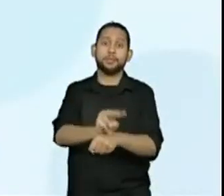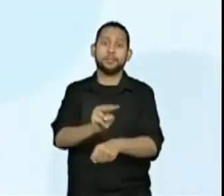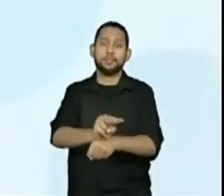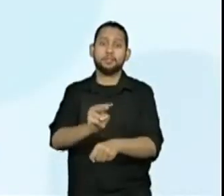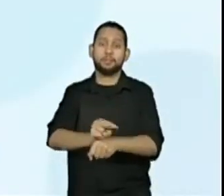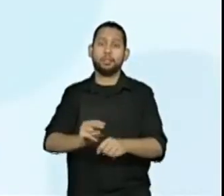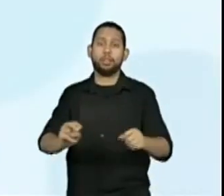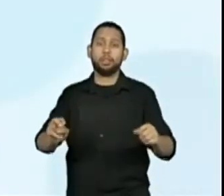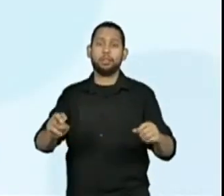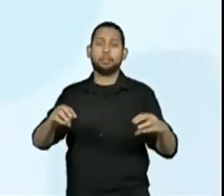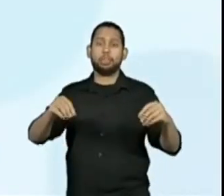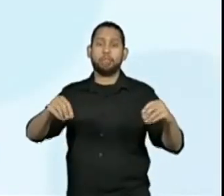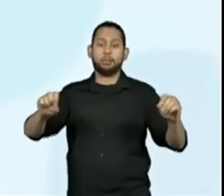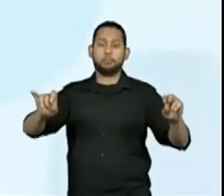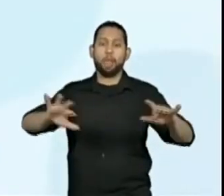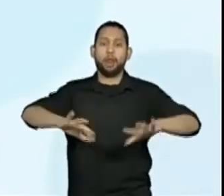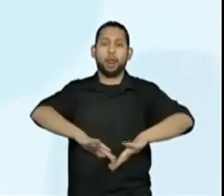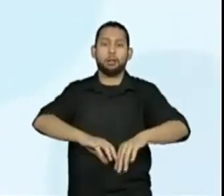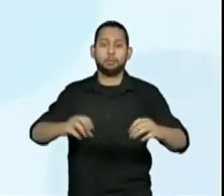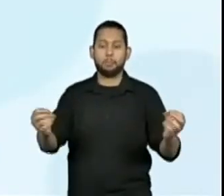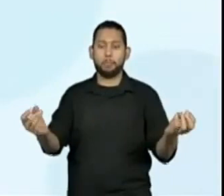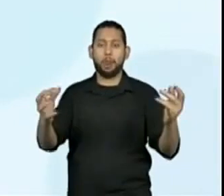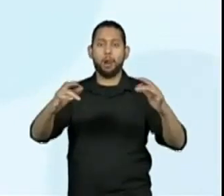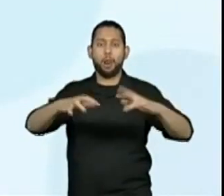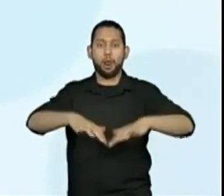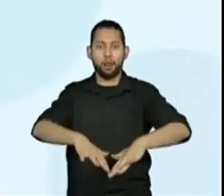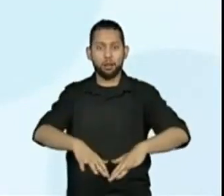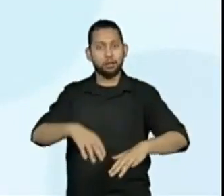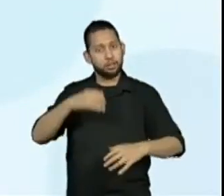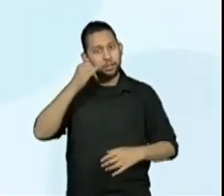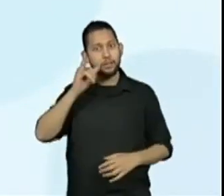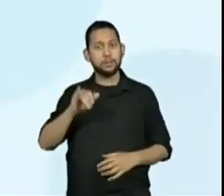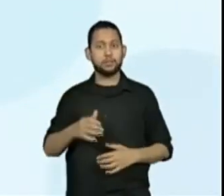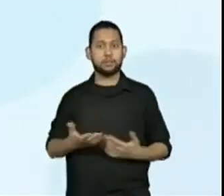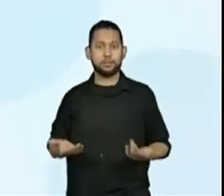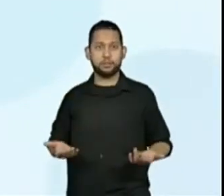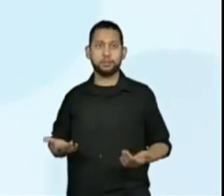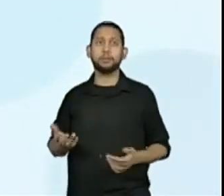Proteção dos rios.